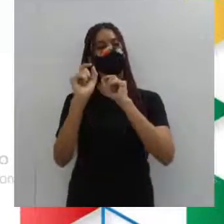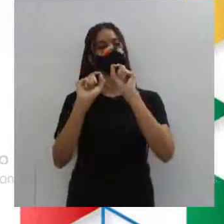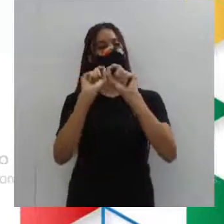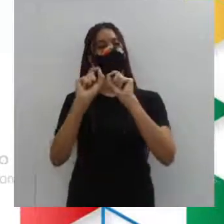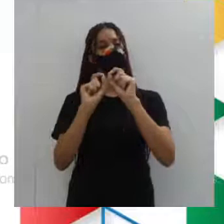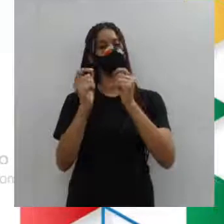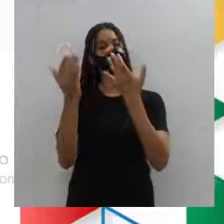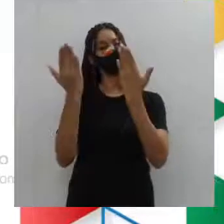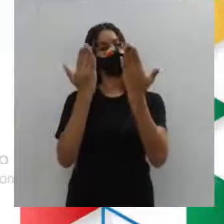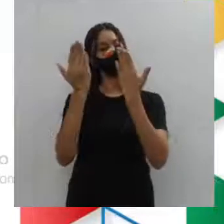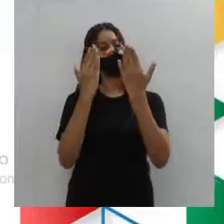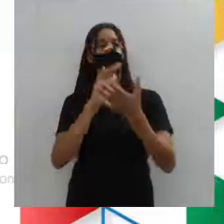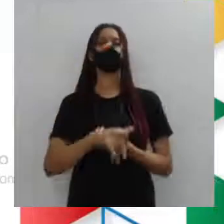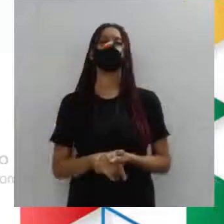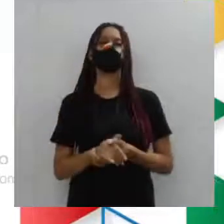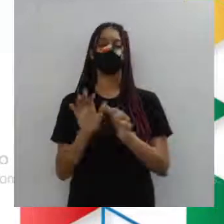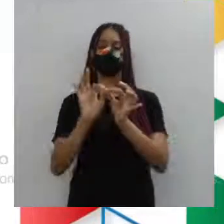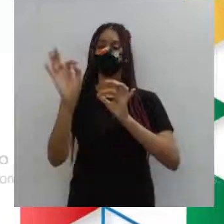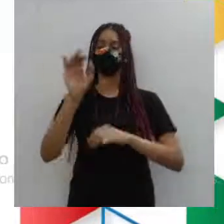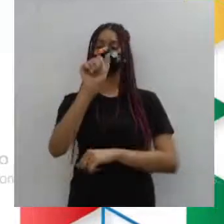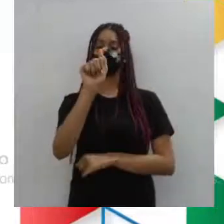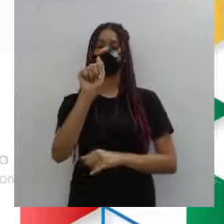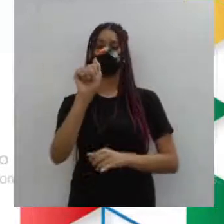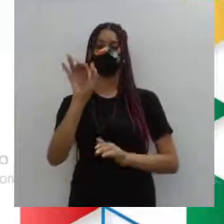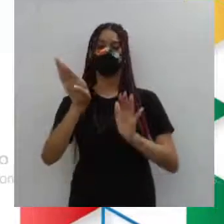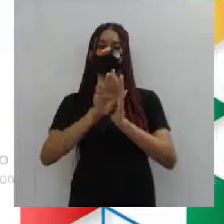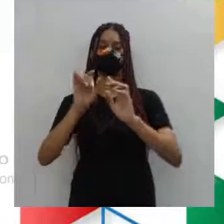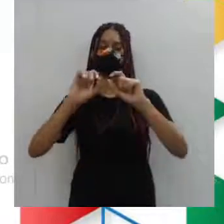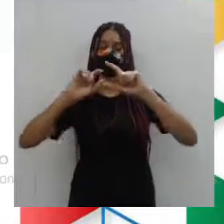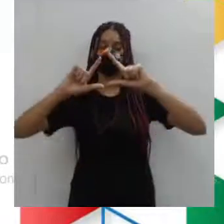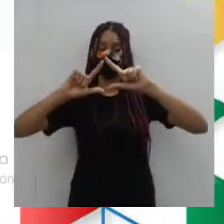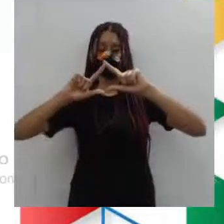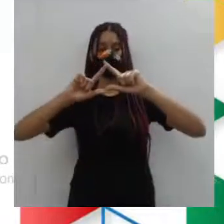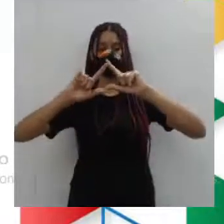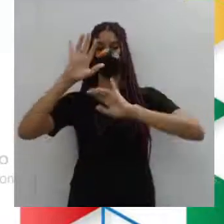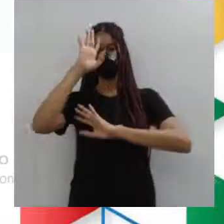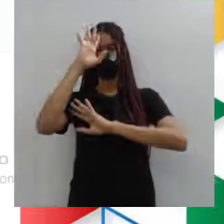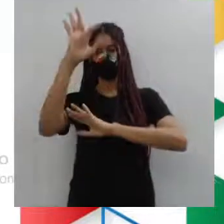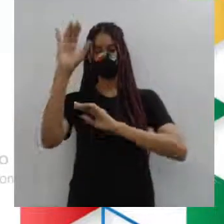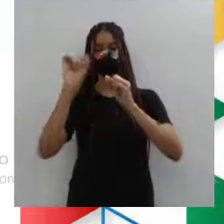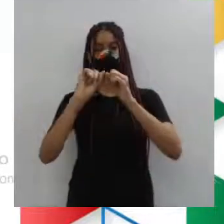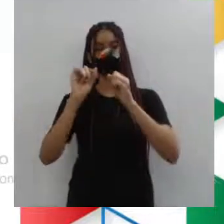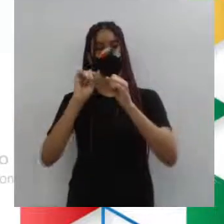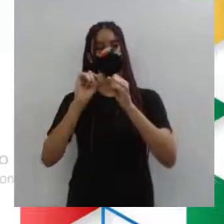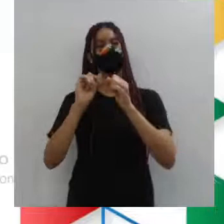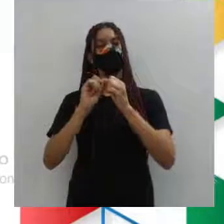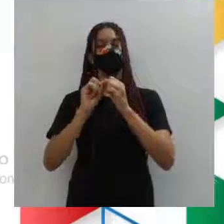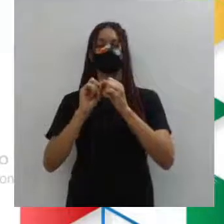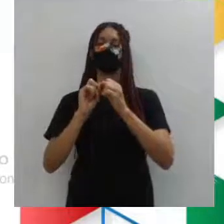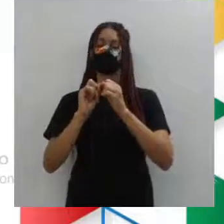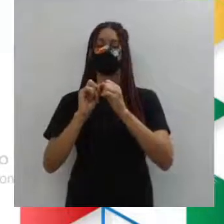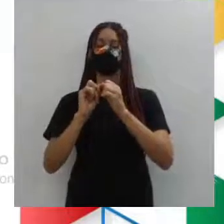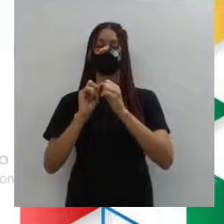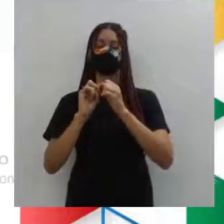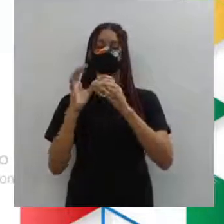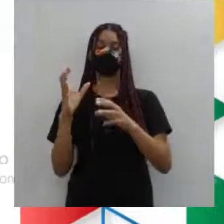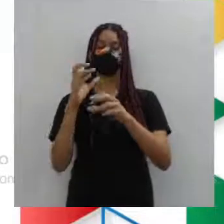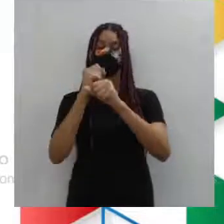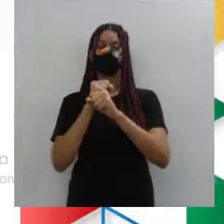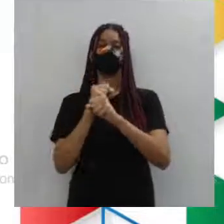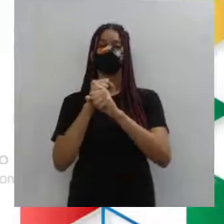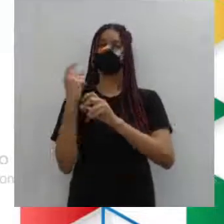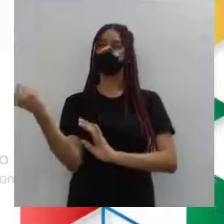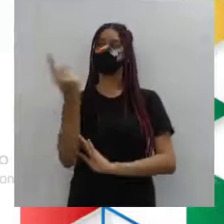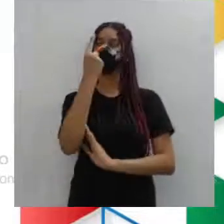A distância de A foi para o triângulo imaginário que ele ia calcular a altura da pirâmide, perdão. Então,